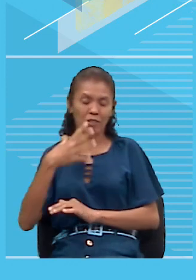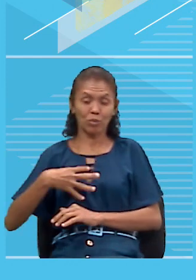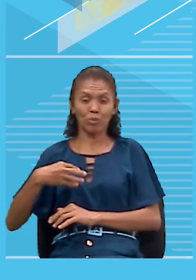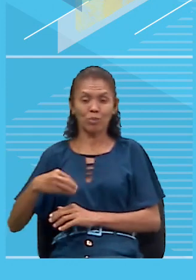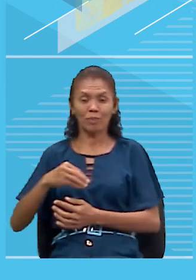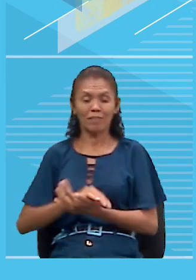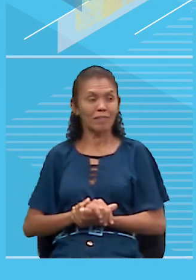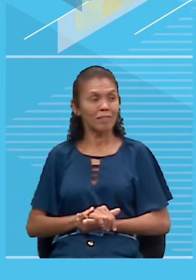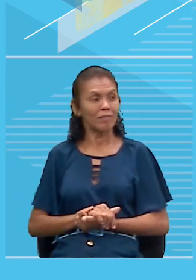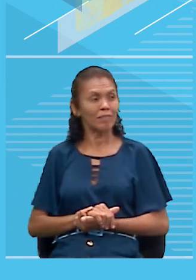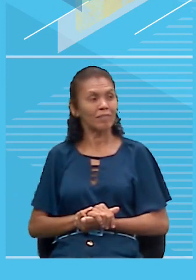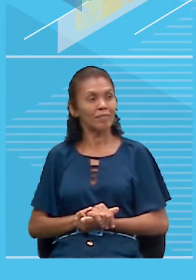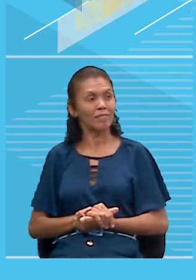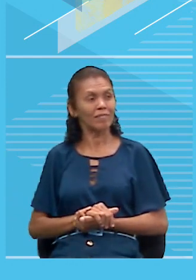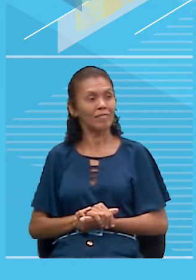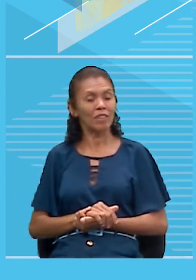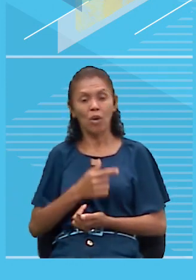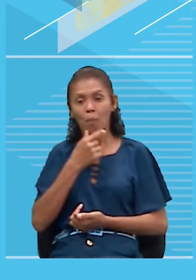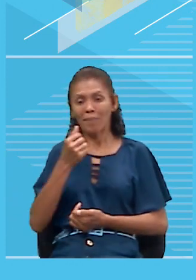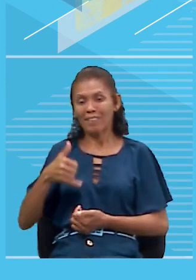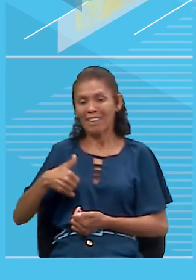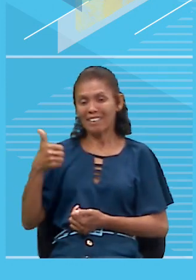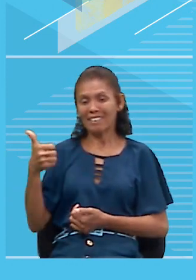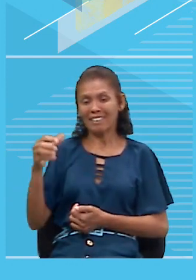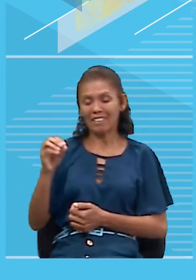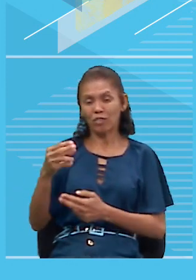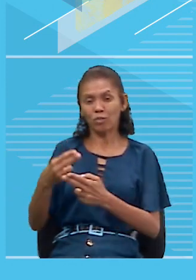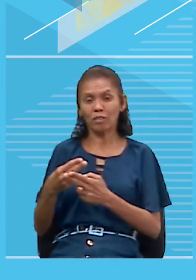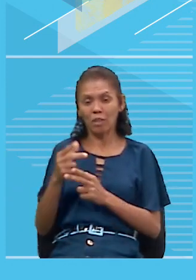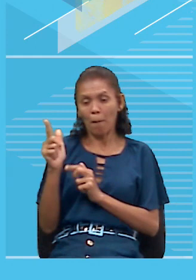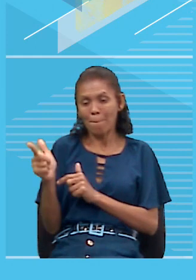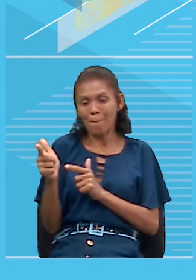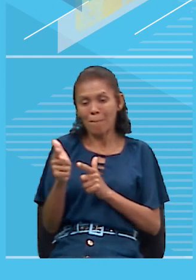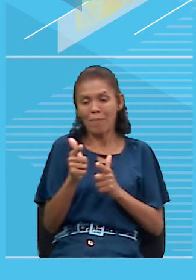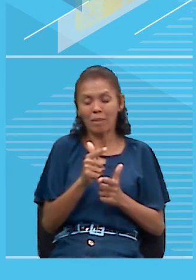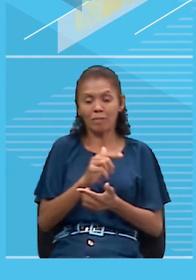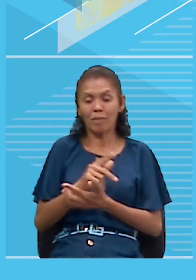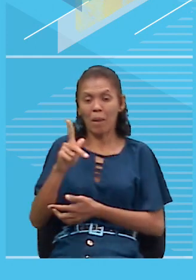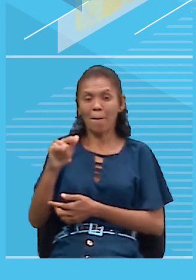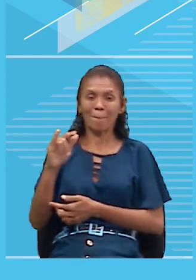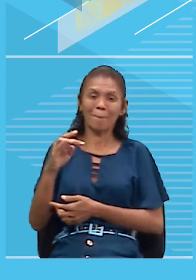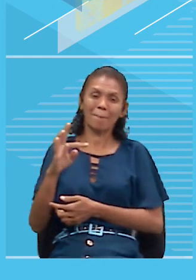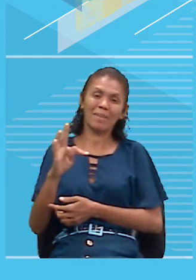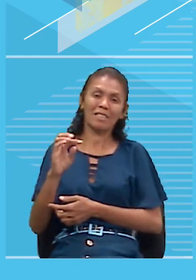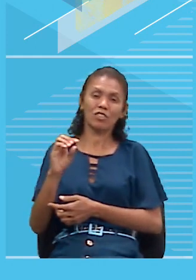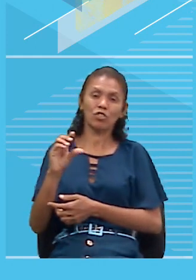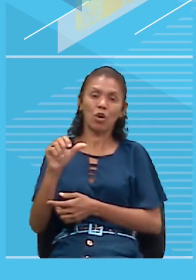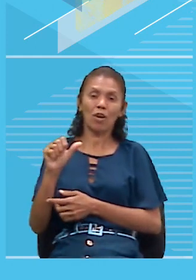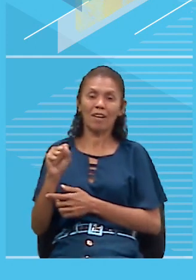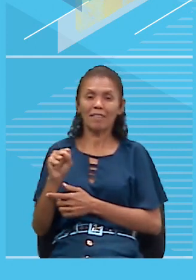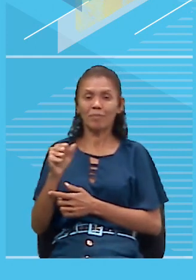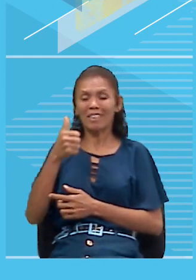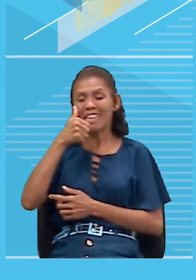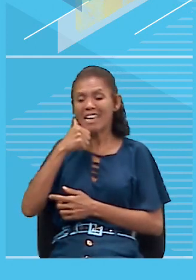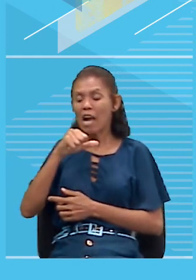de 10 anos já empunhando uma pistola uma pistola Professor Cadê a mãe desse menino professor que